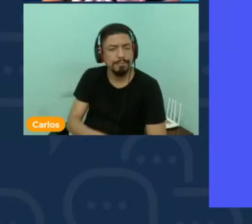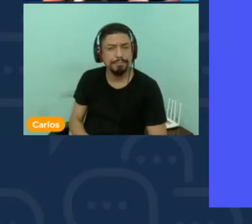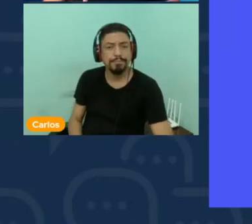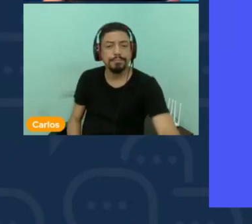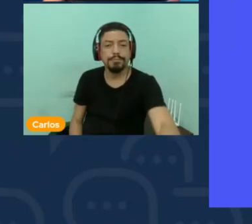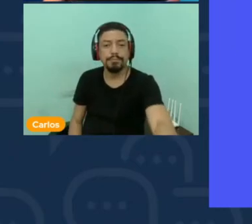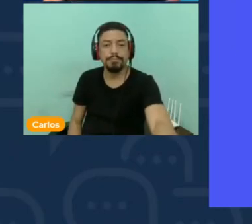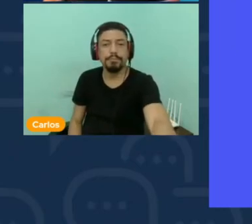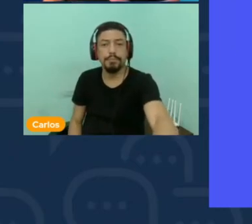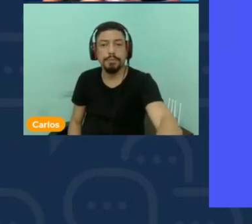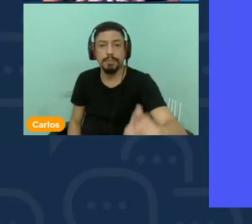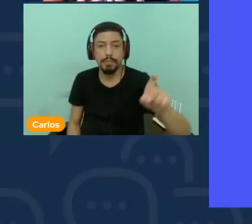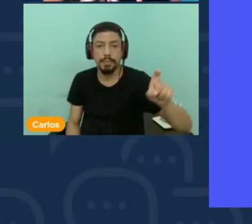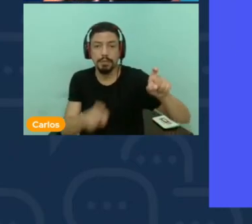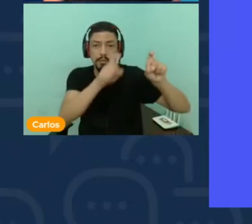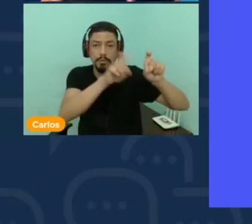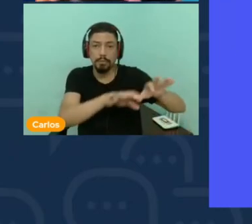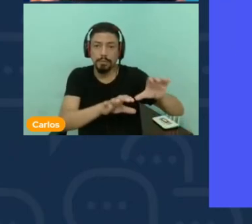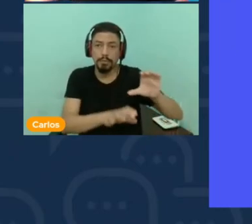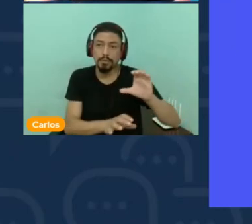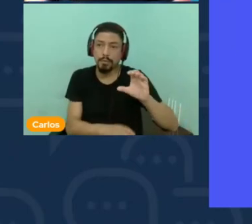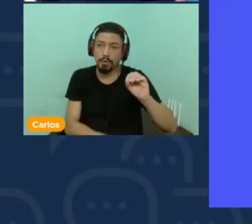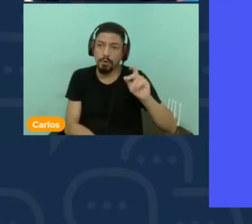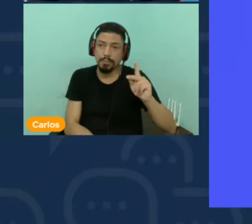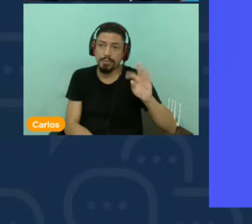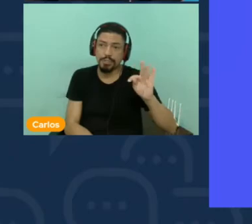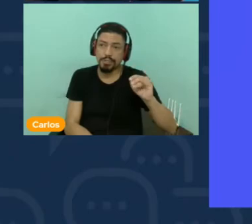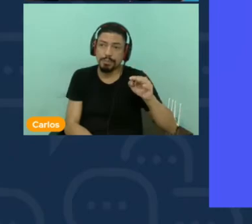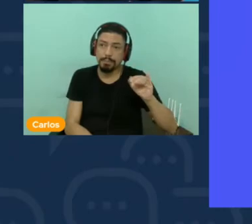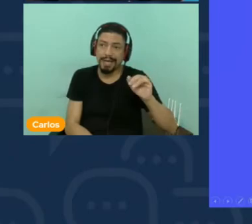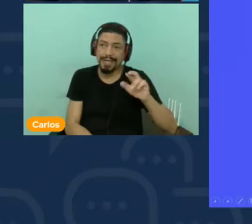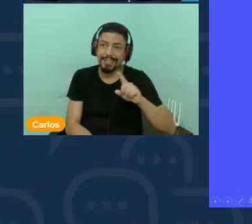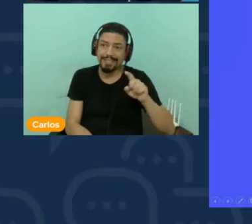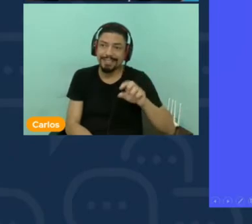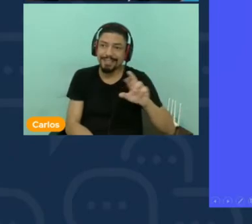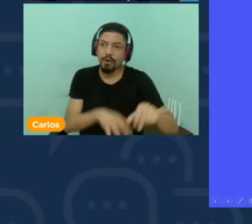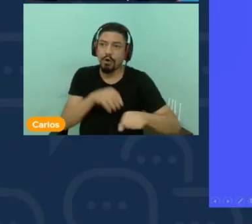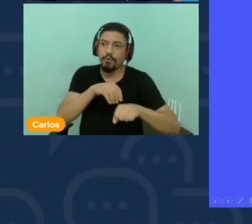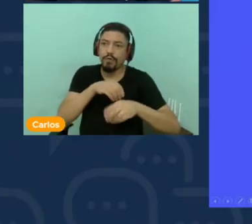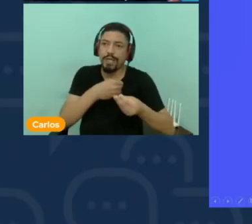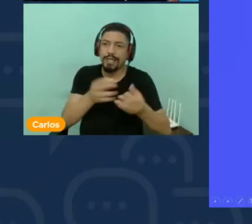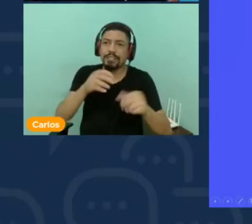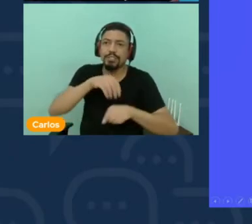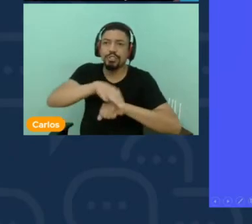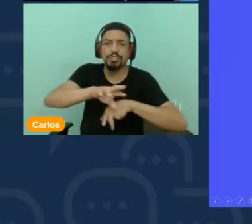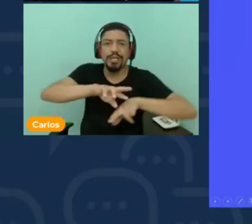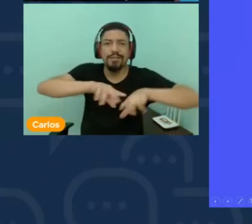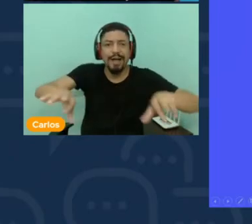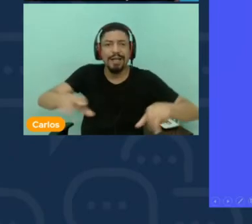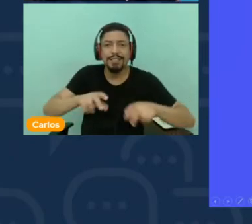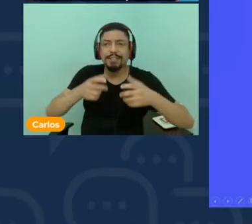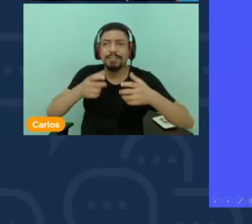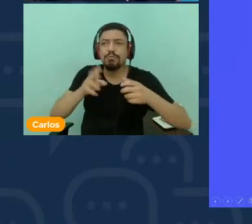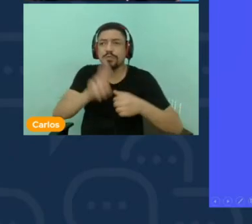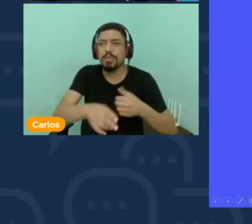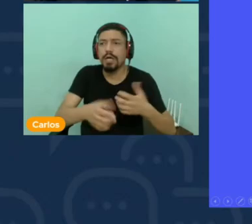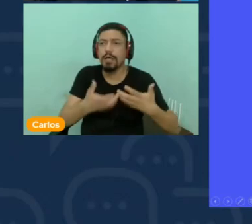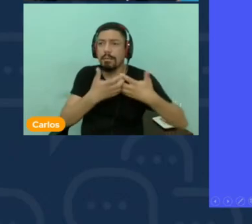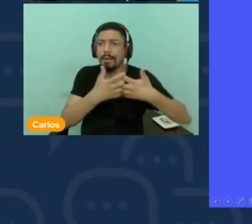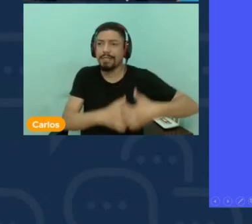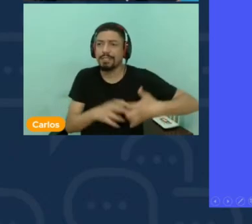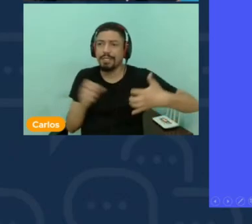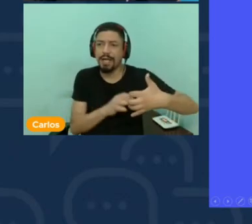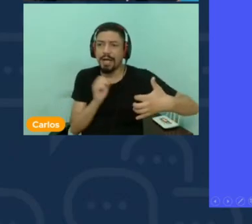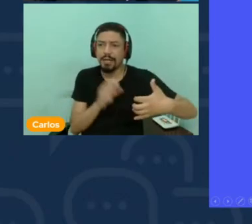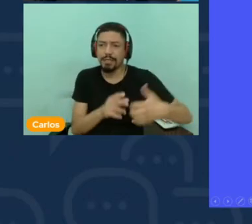Computer Optimizer ele vai me fornecer recomendações baseado em Machine Learning. Ele